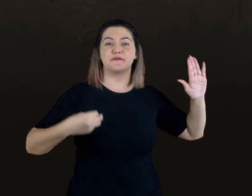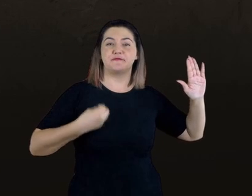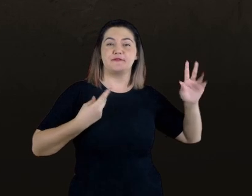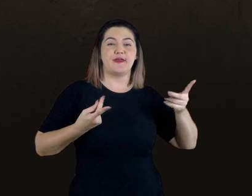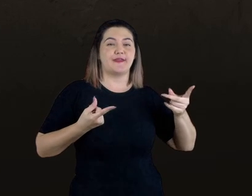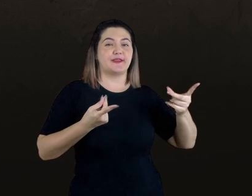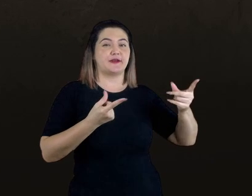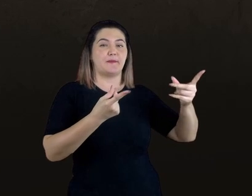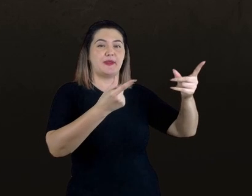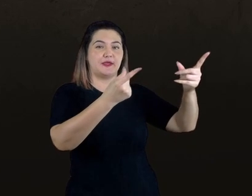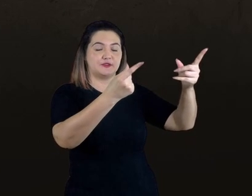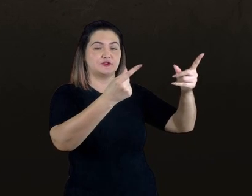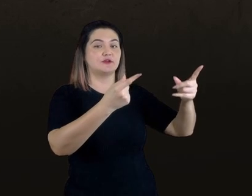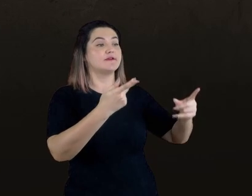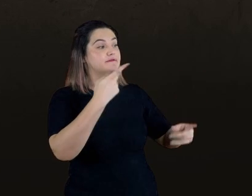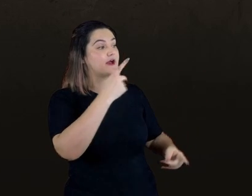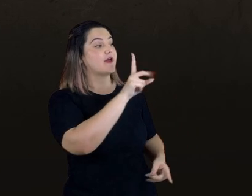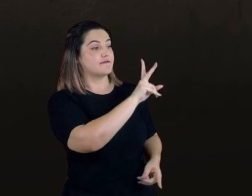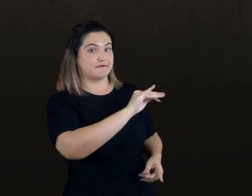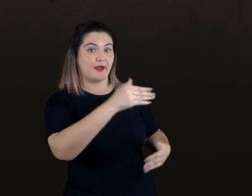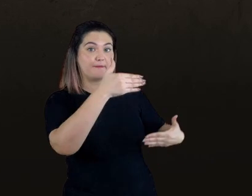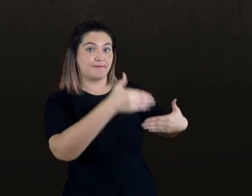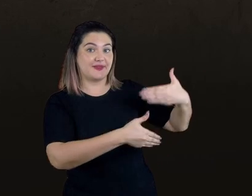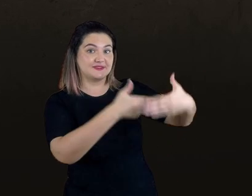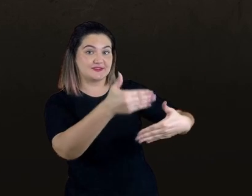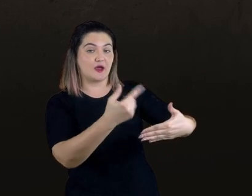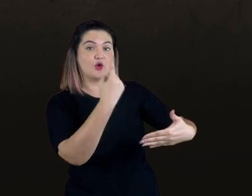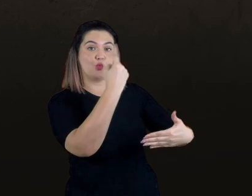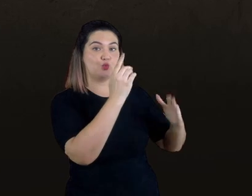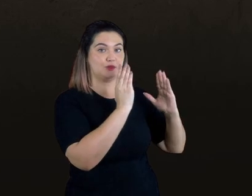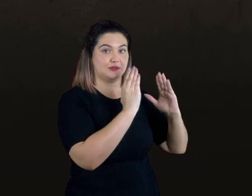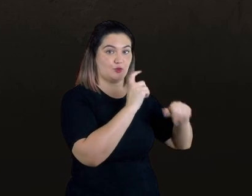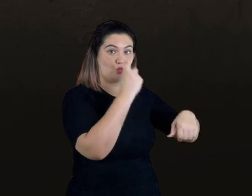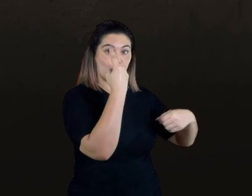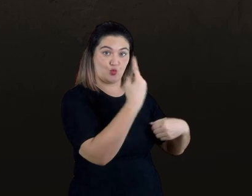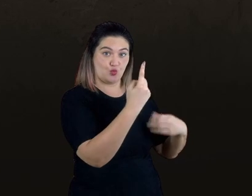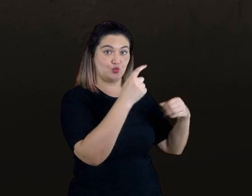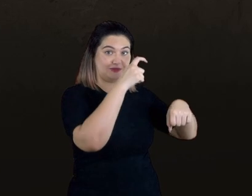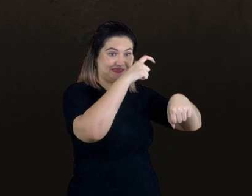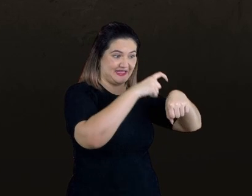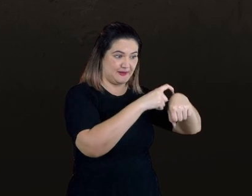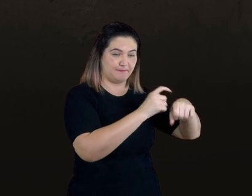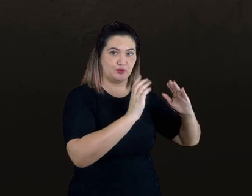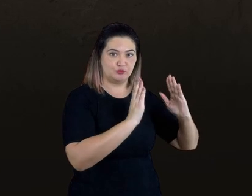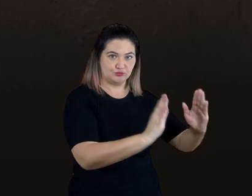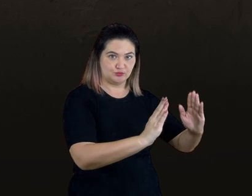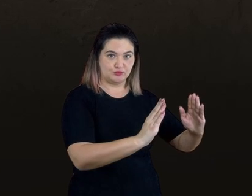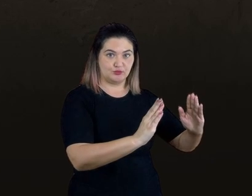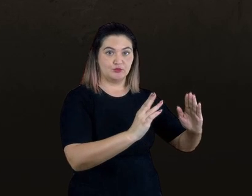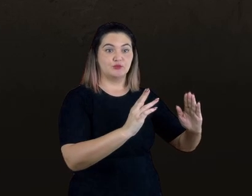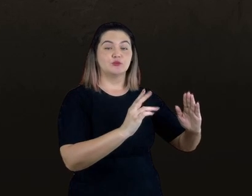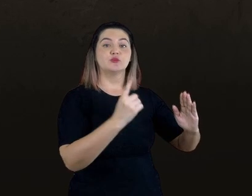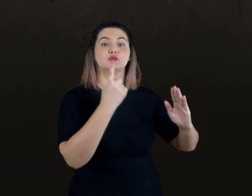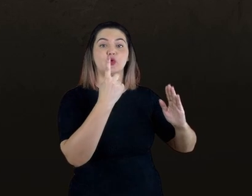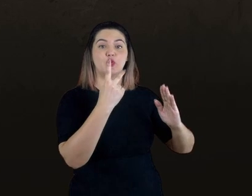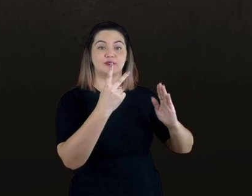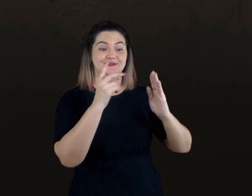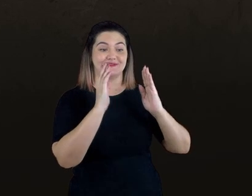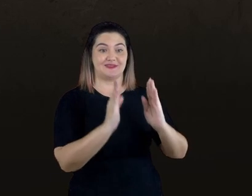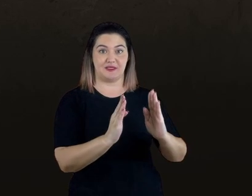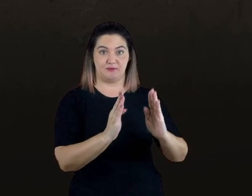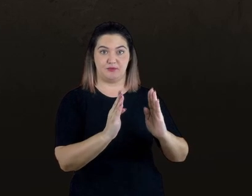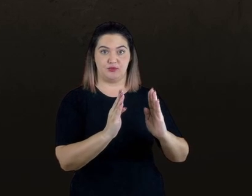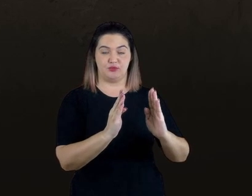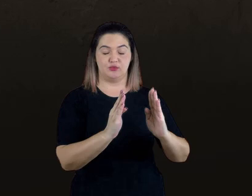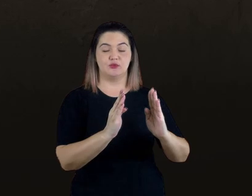dizendo: passarão um tempo, tempos, ou 2 tempos, como eu falei, e metade de um tempo. E quando